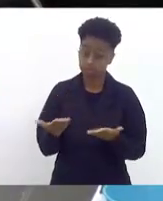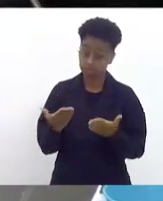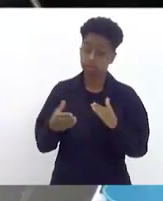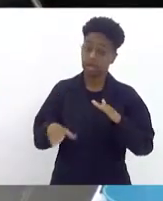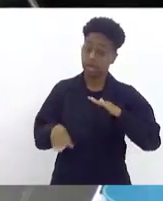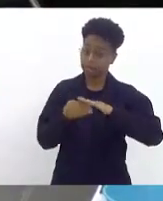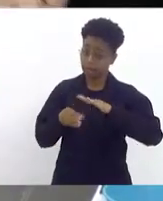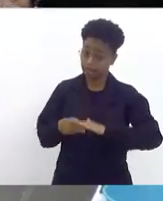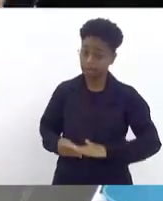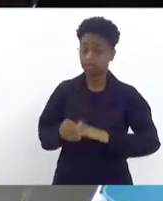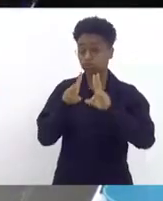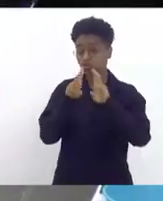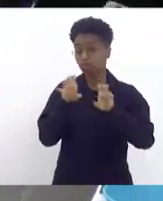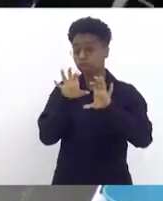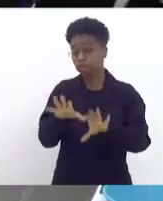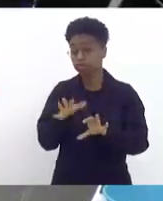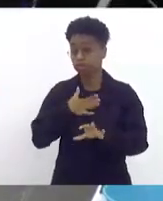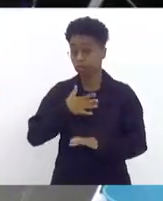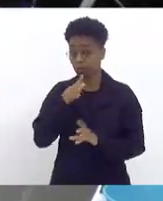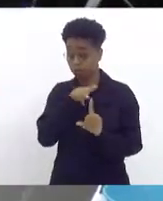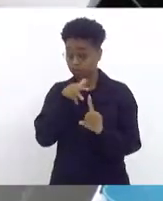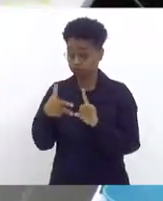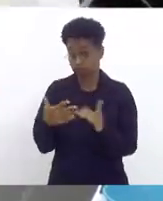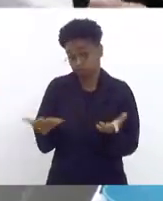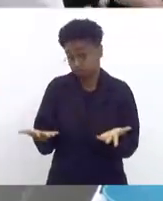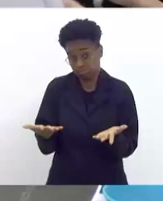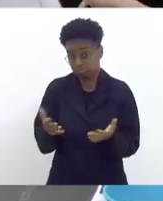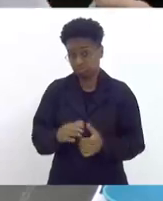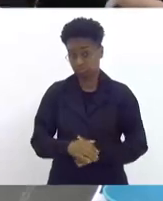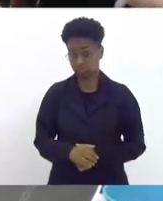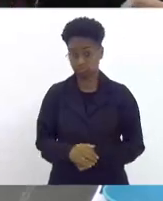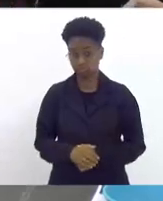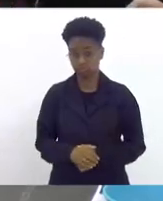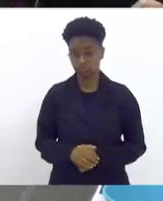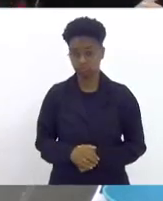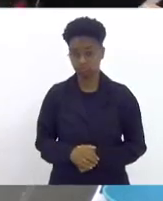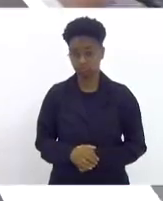trataram disso no meu entendimento mas aí é o meu entendimento